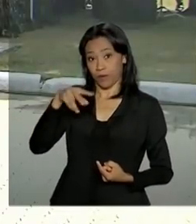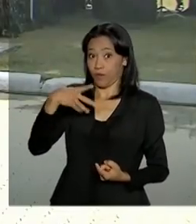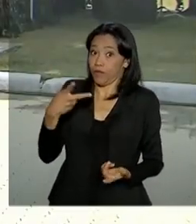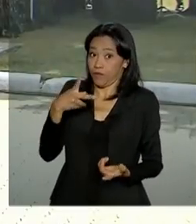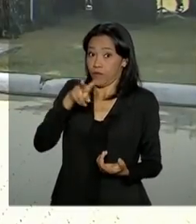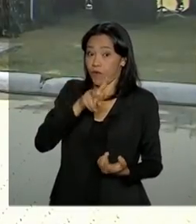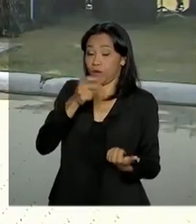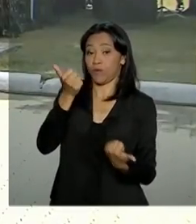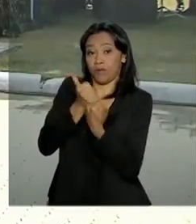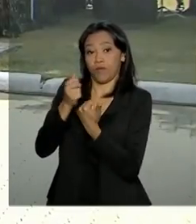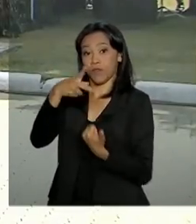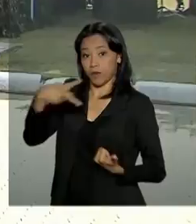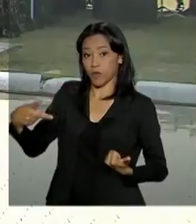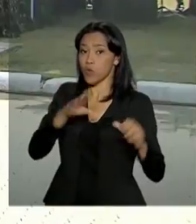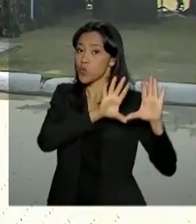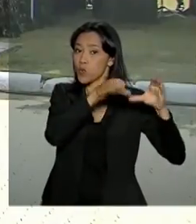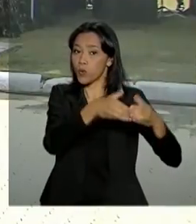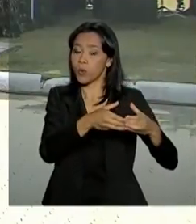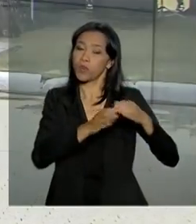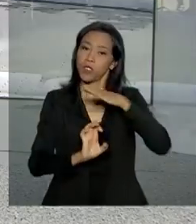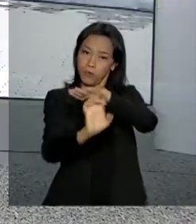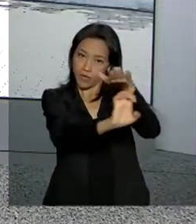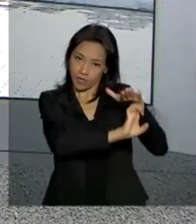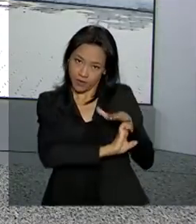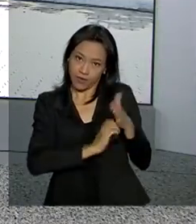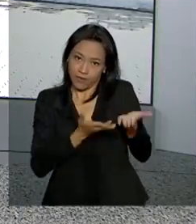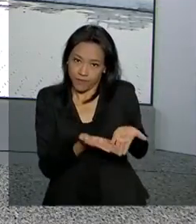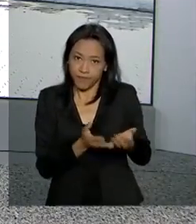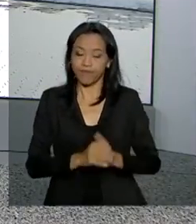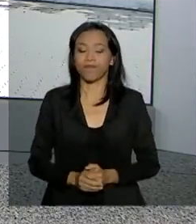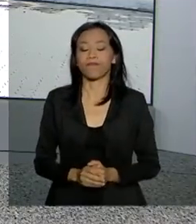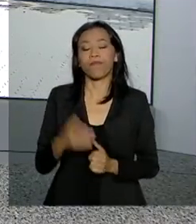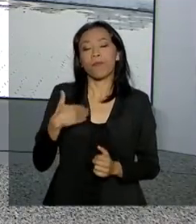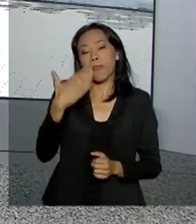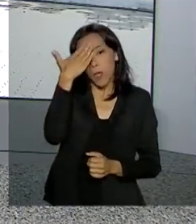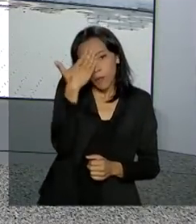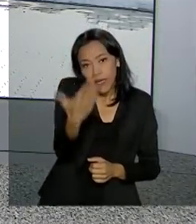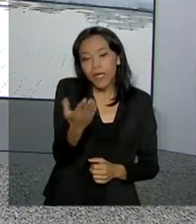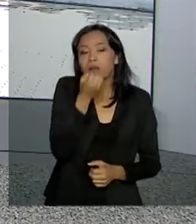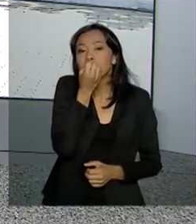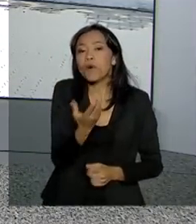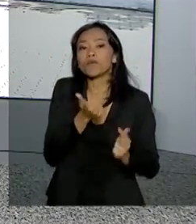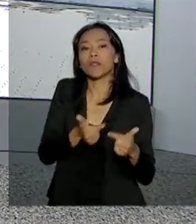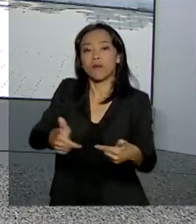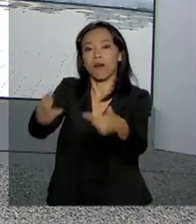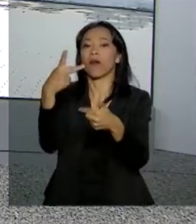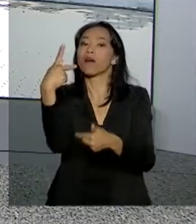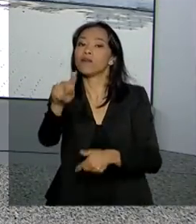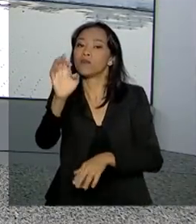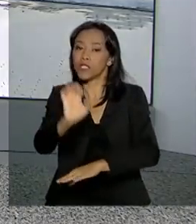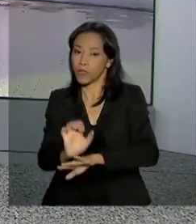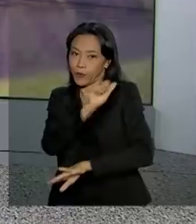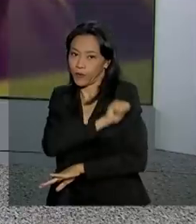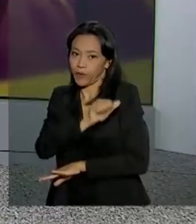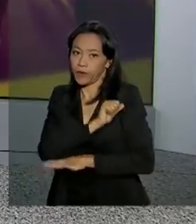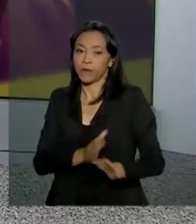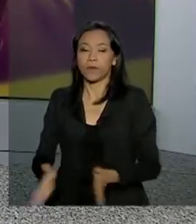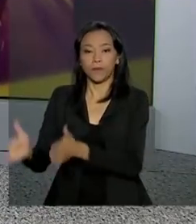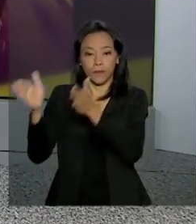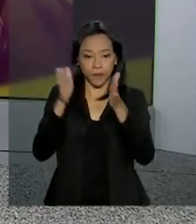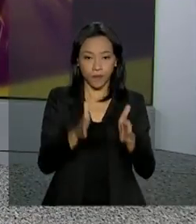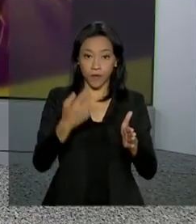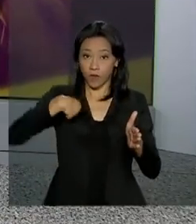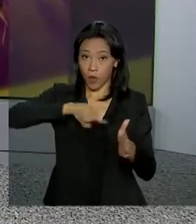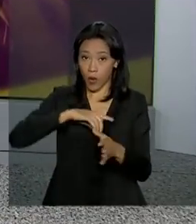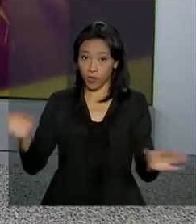de empresários. Voltamos a Brasília, Paulo. Muito obrigado, Maurício. Bom trabalho para você aí no Rio de Janeiro. Nós ficamos